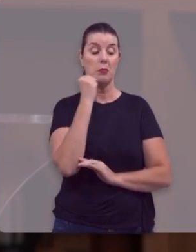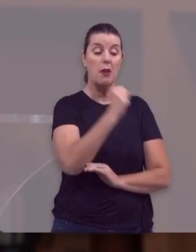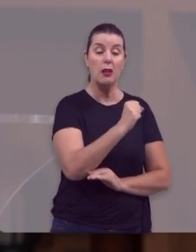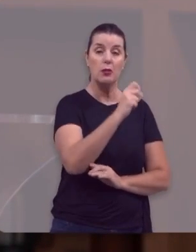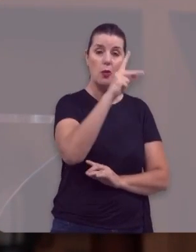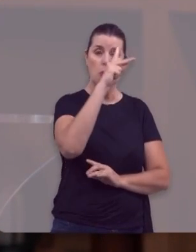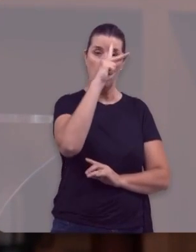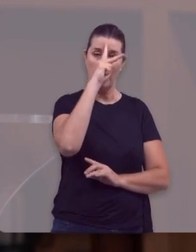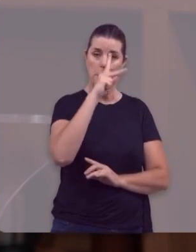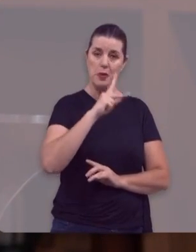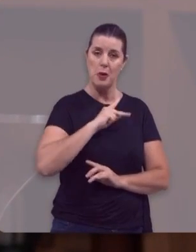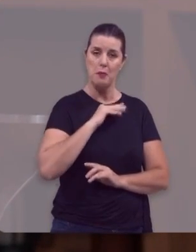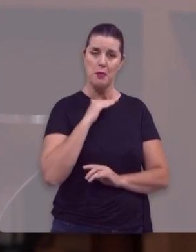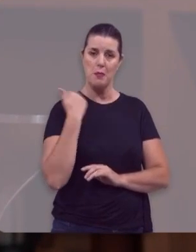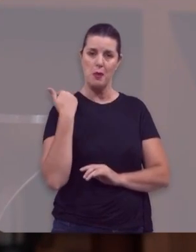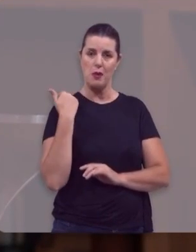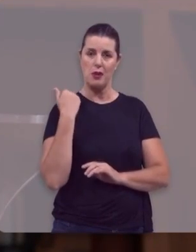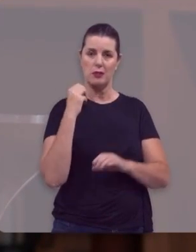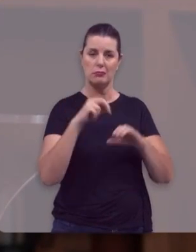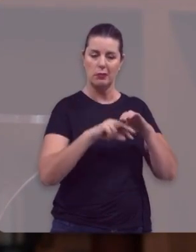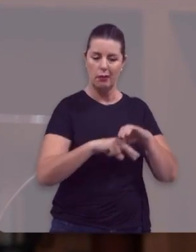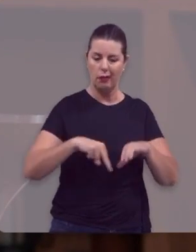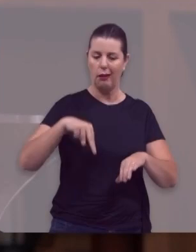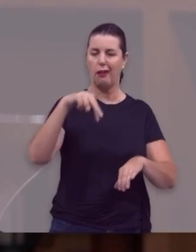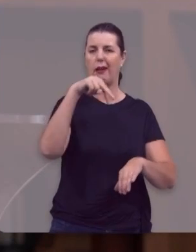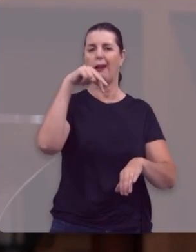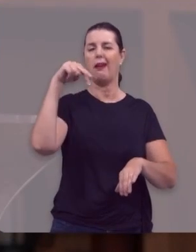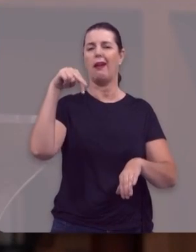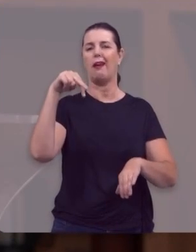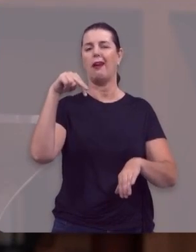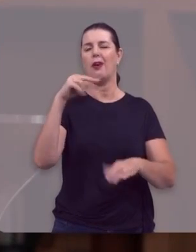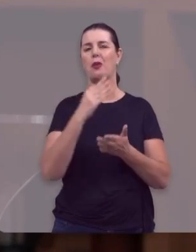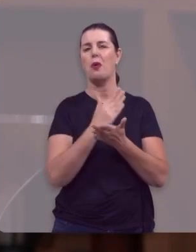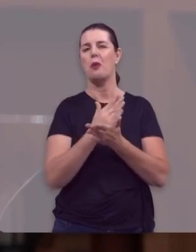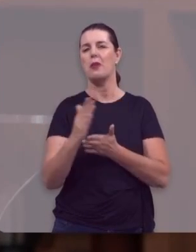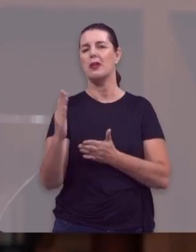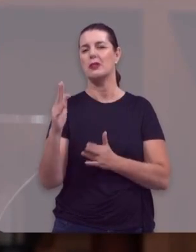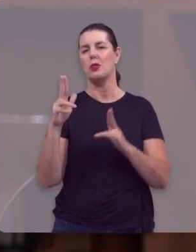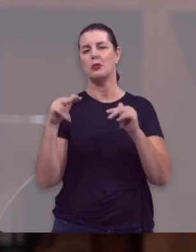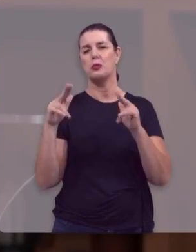morte. E ressuscitou, inaugurando a imortalidade.